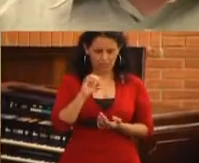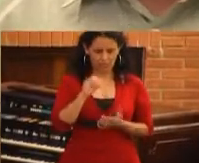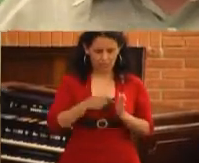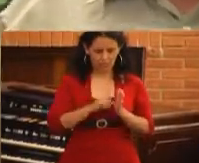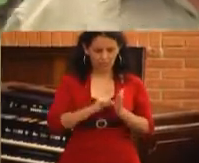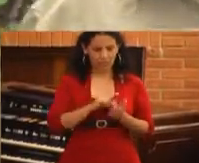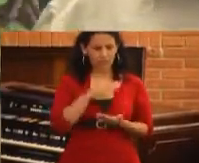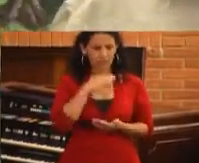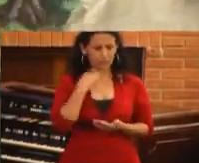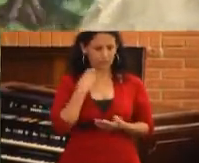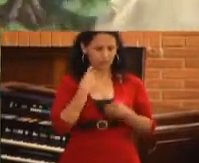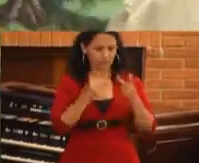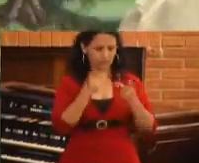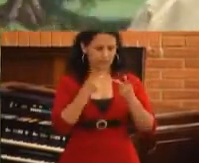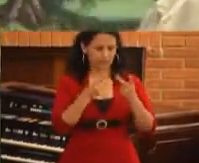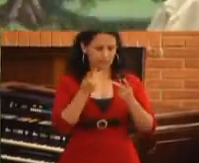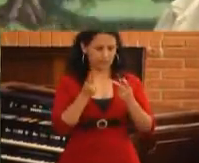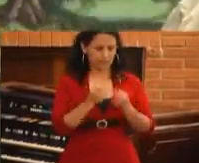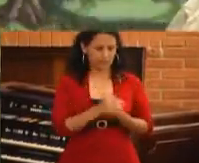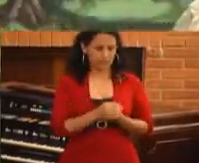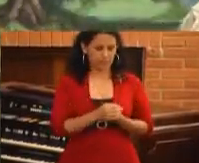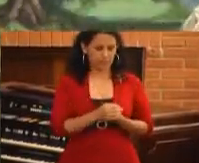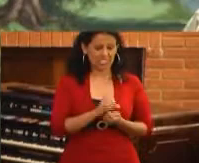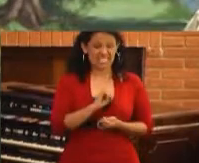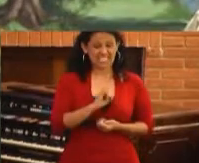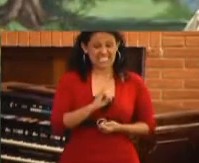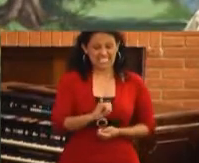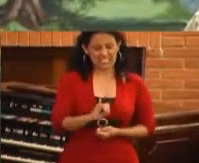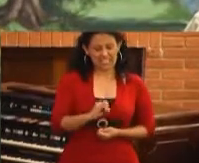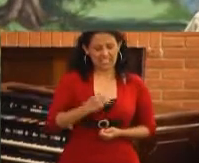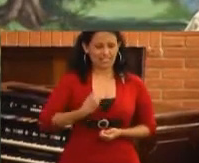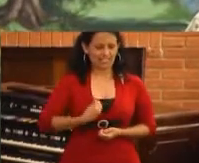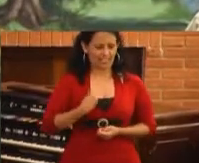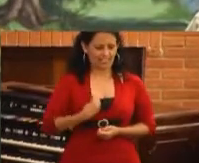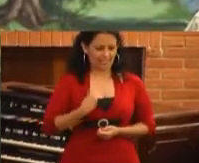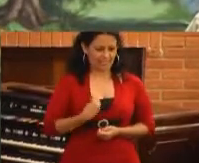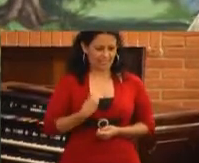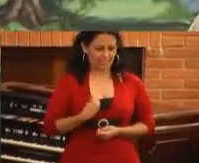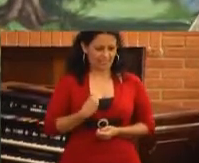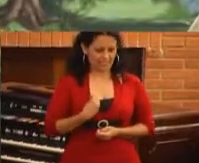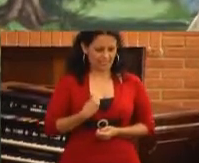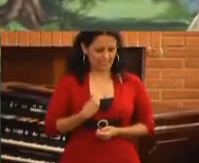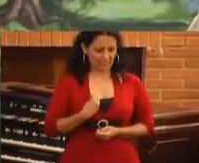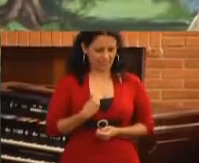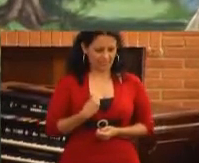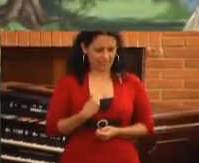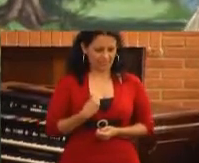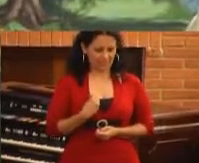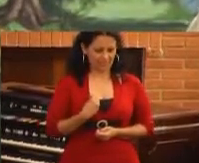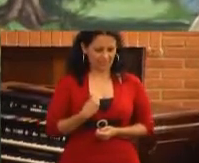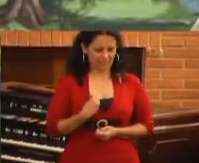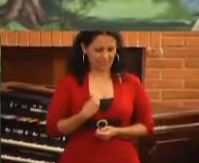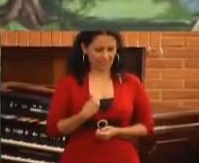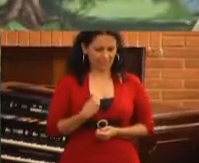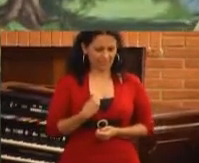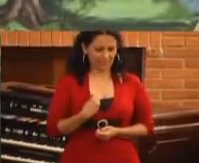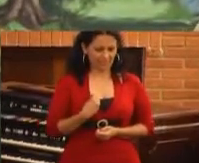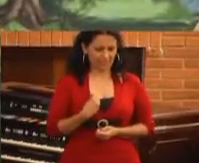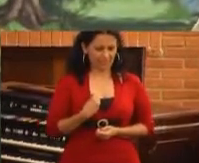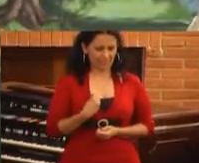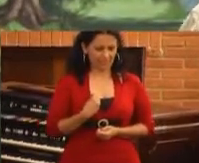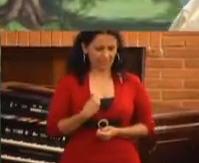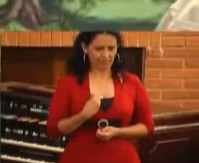palavras: se a vida, estou falando de vida, se a